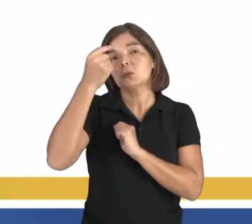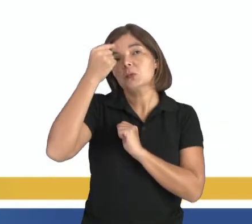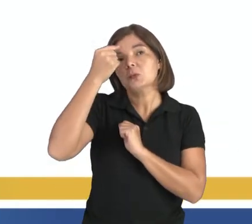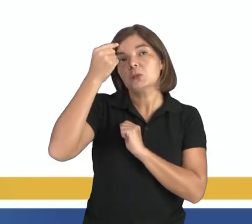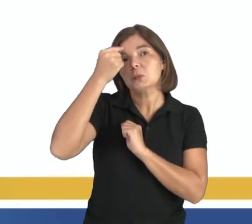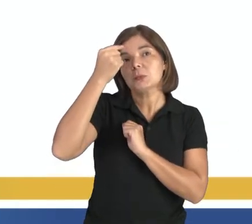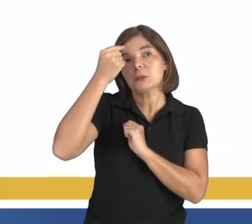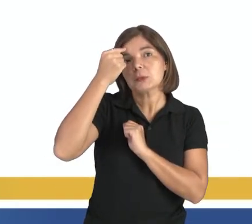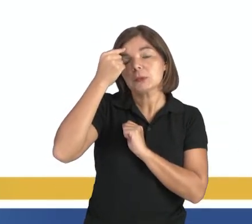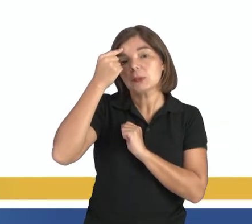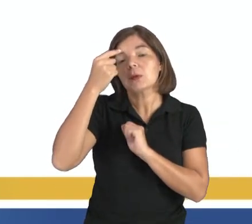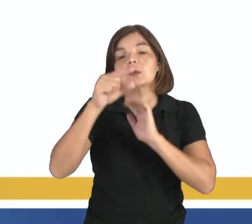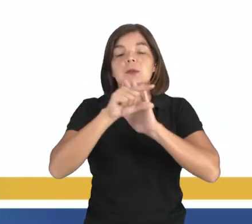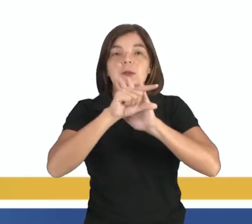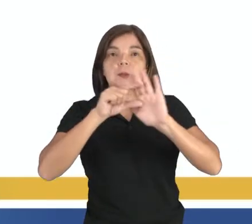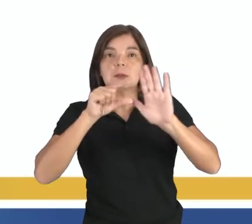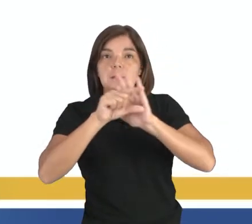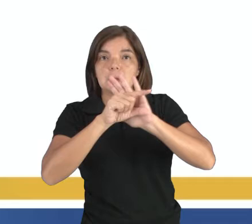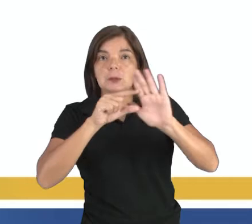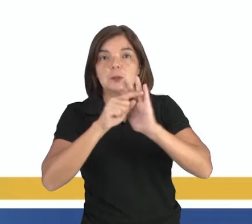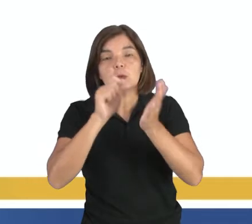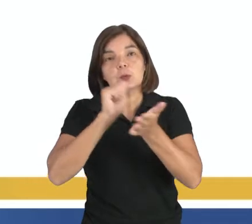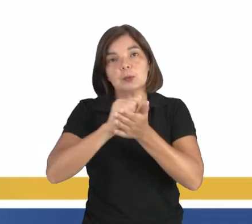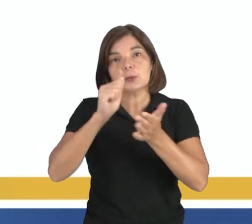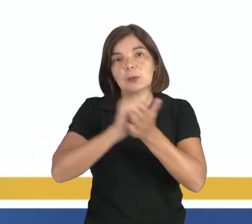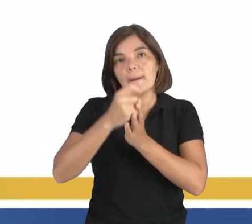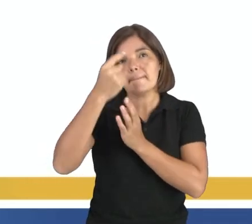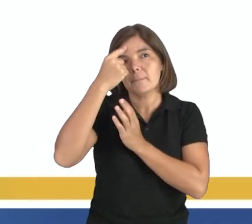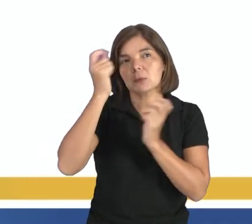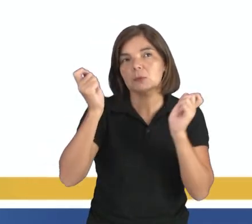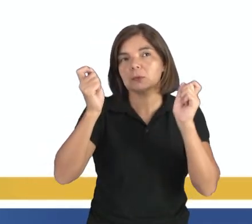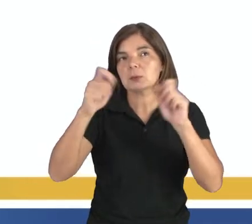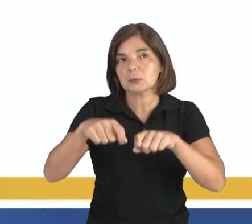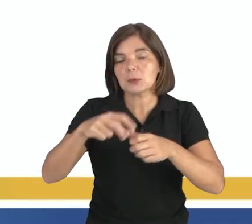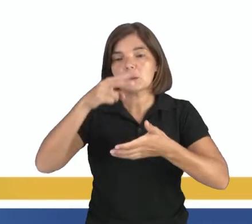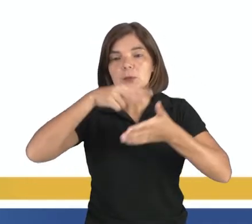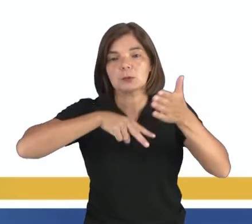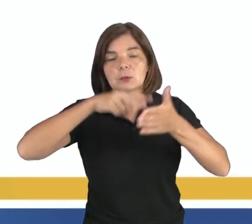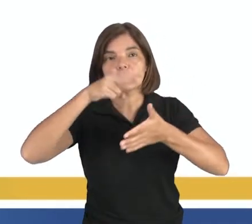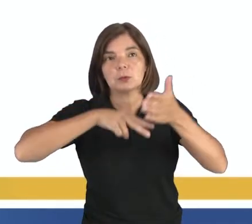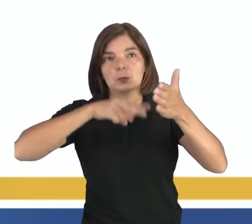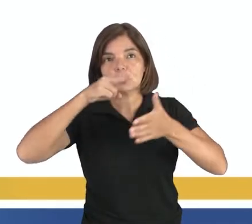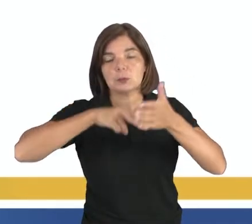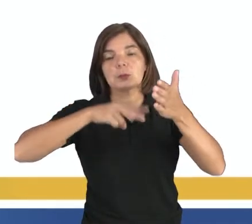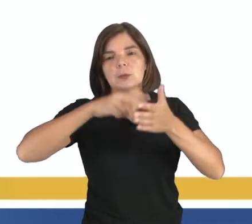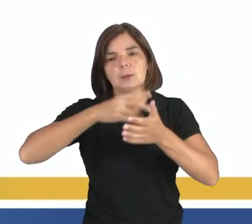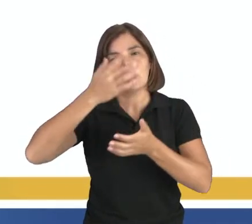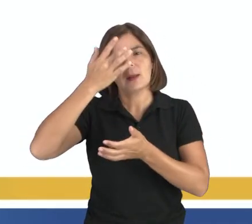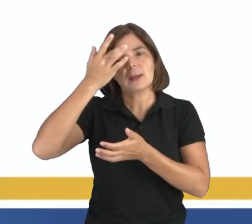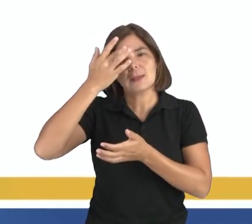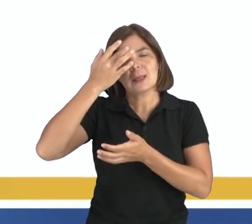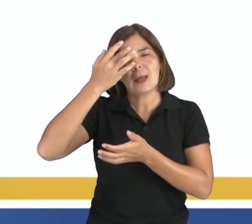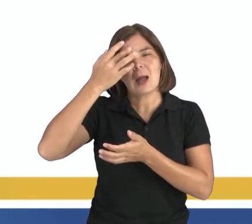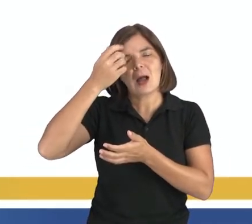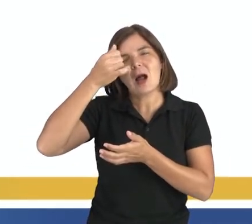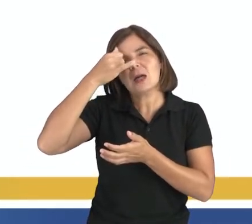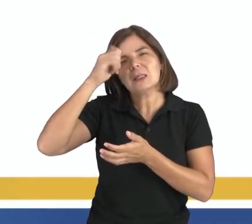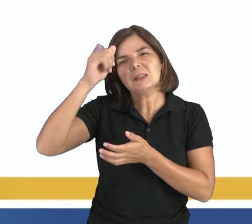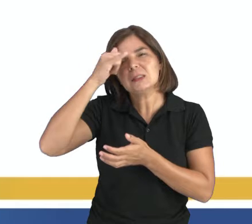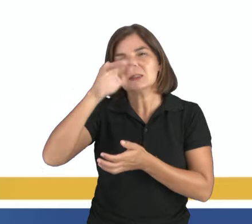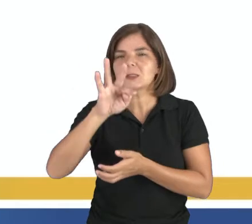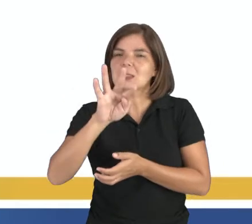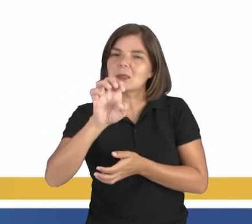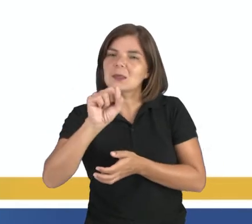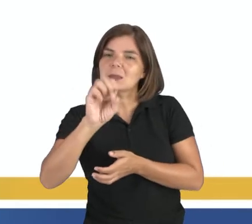do que se pode pensar, etc. Nesse parágrafo, o escritor ele deve pensar nas possibilidades do leitor derrubar sua tese, ou